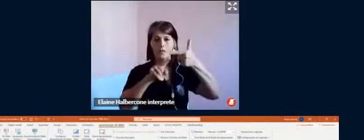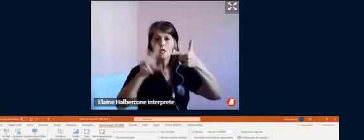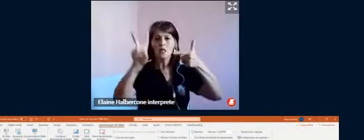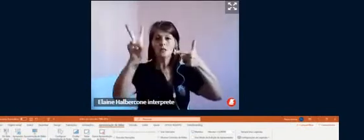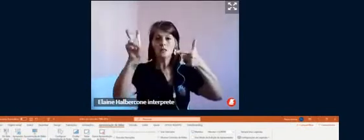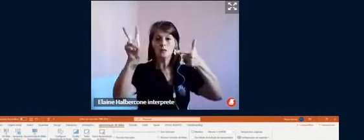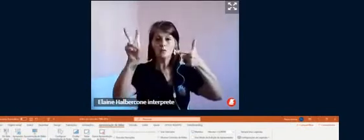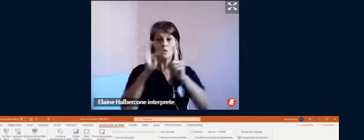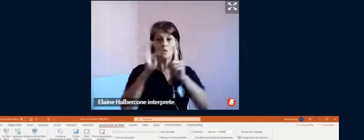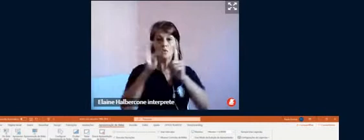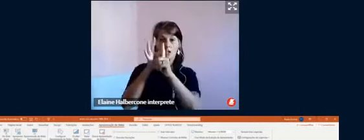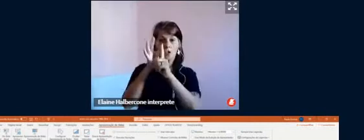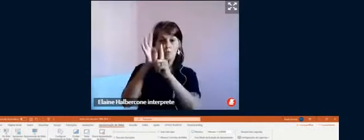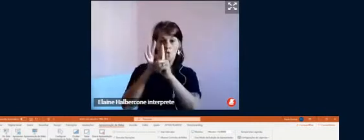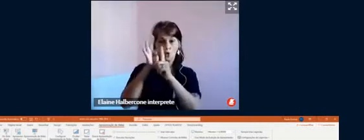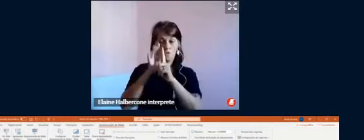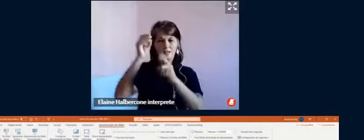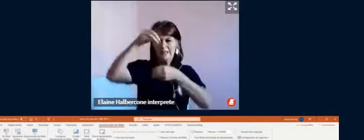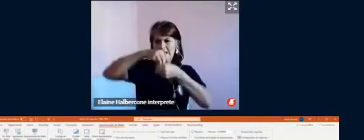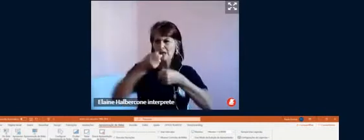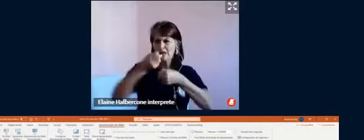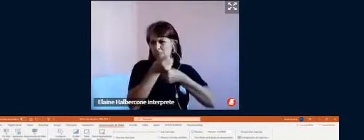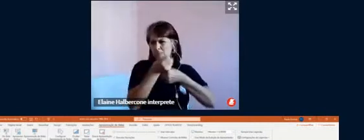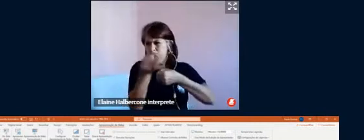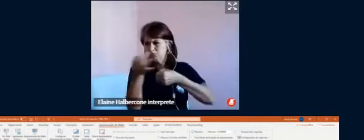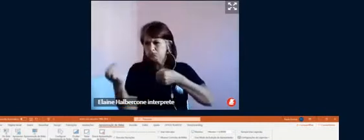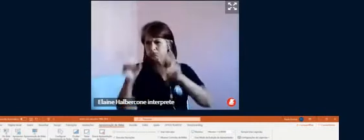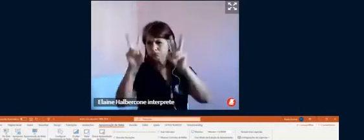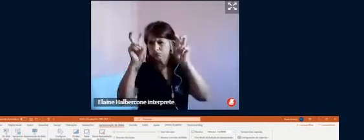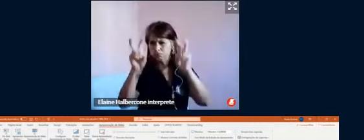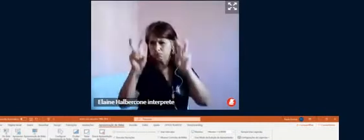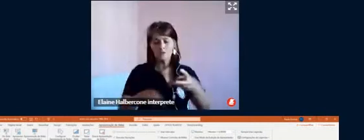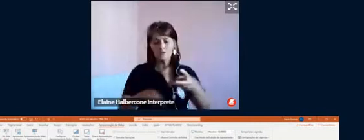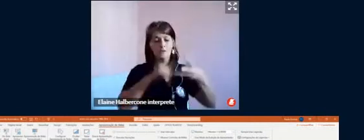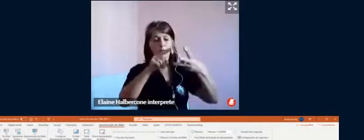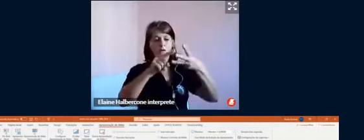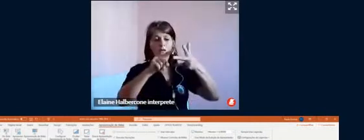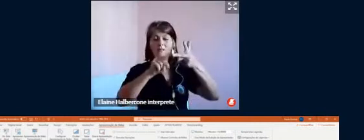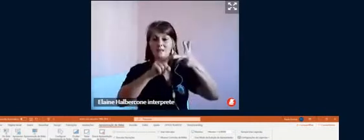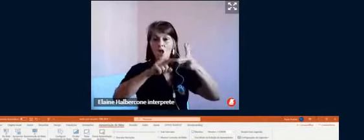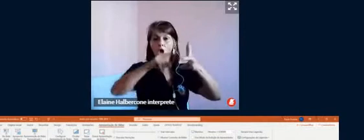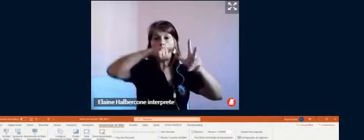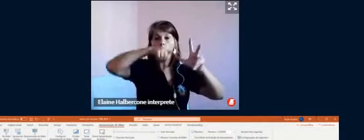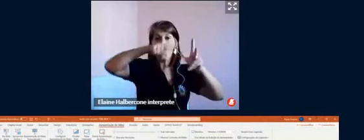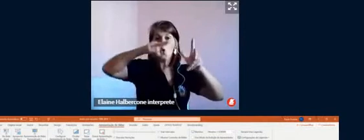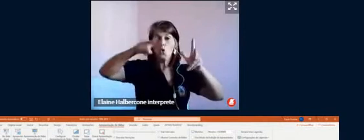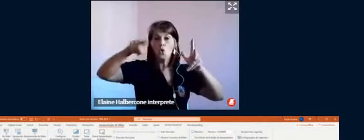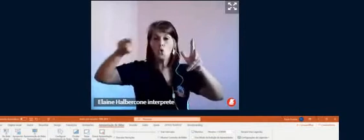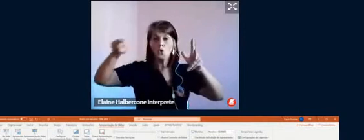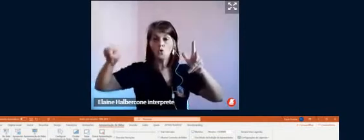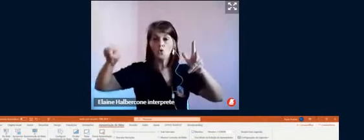Só que de termologia aqui dentro tem muita coisa, subtópicos. Terceiro é ondulatória, que é um tópico